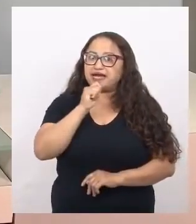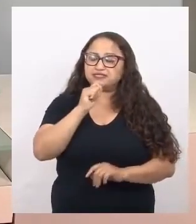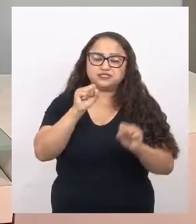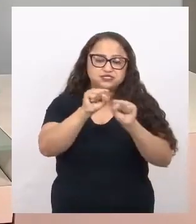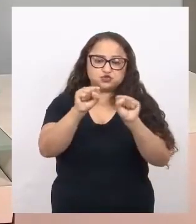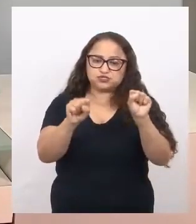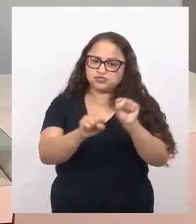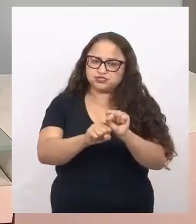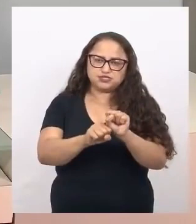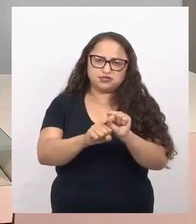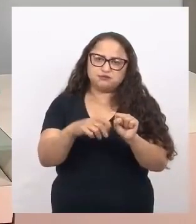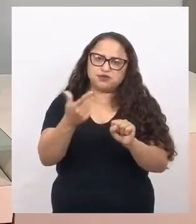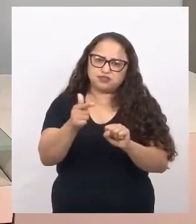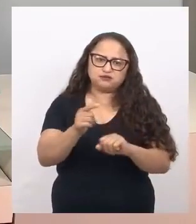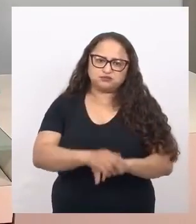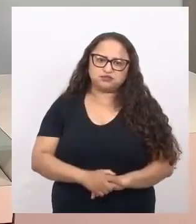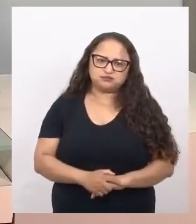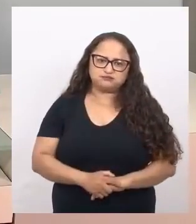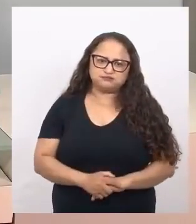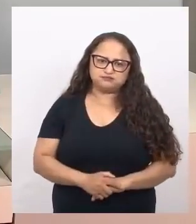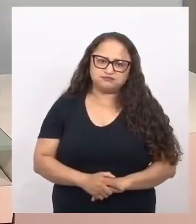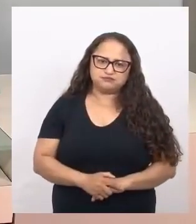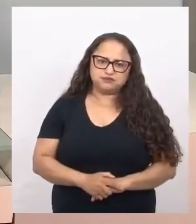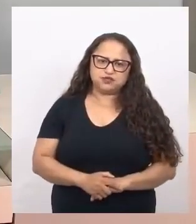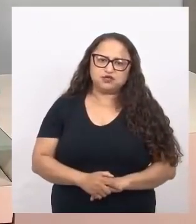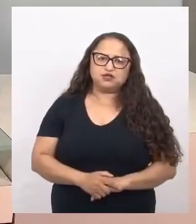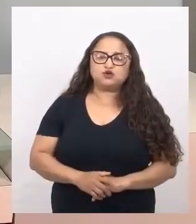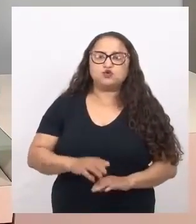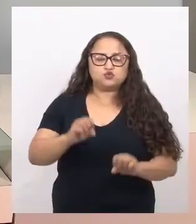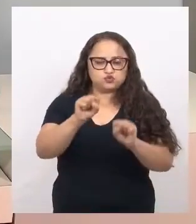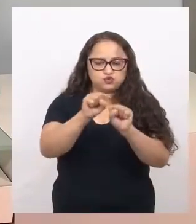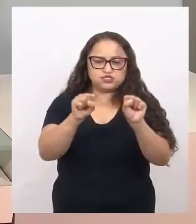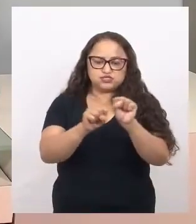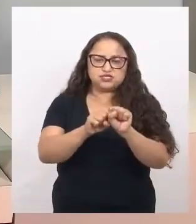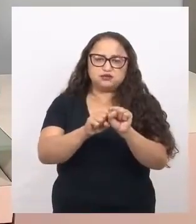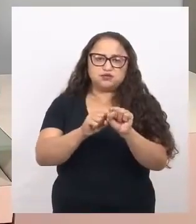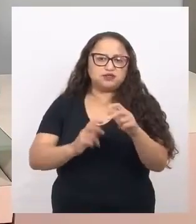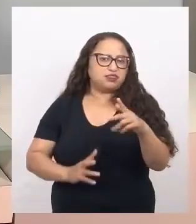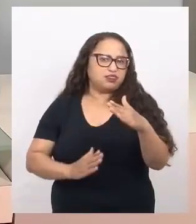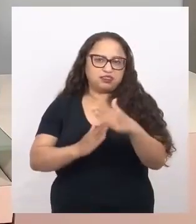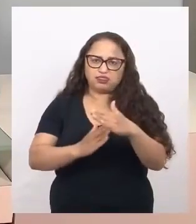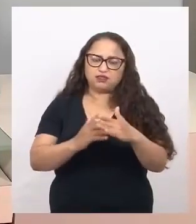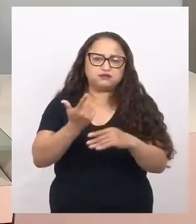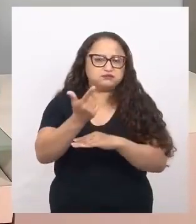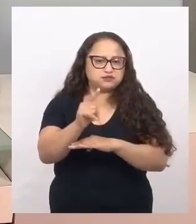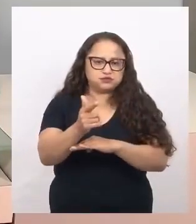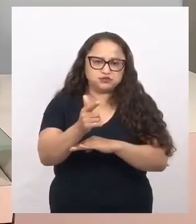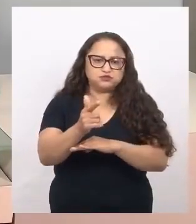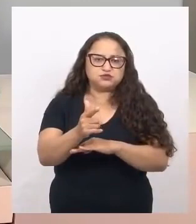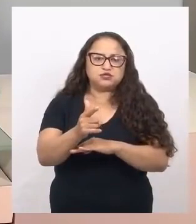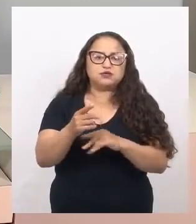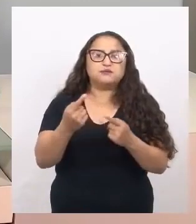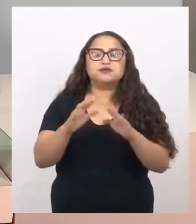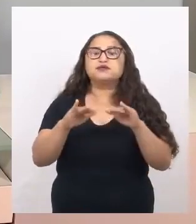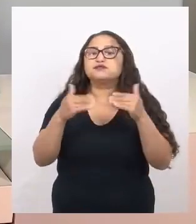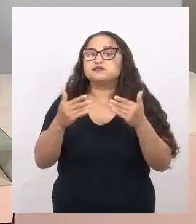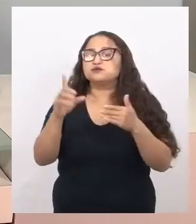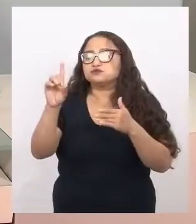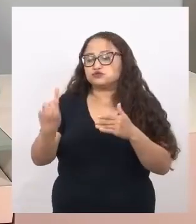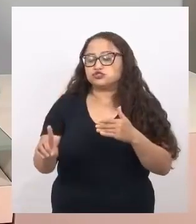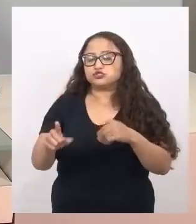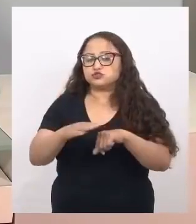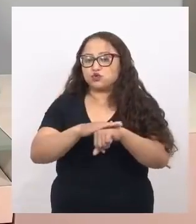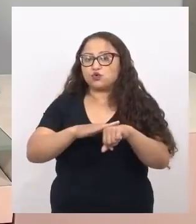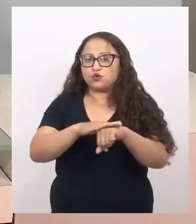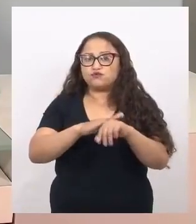bom? O sistema não vai travar o diretor de atribuir num ano ou outro. E aí o diretor faz essa conversa na escola. Isso, inclusive,